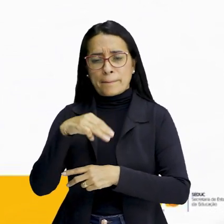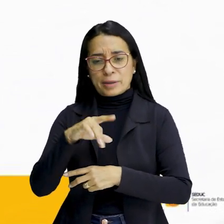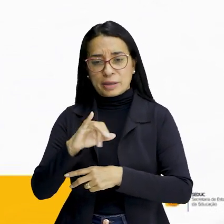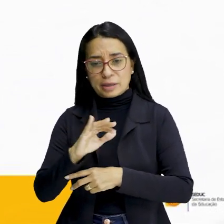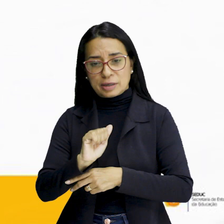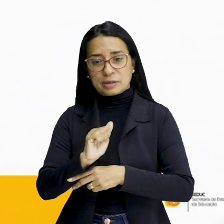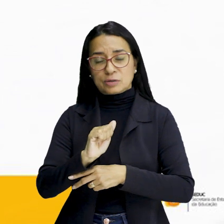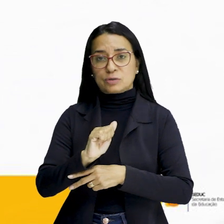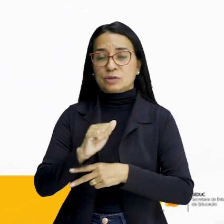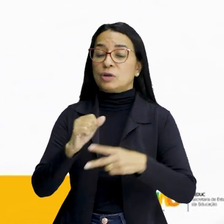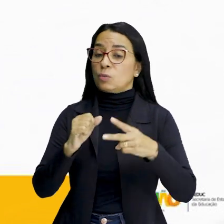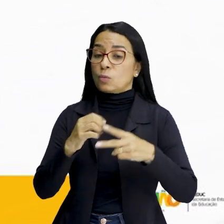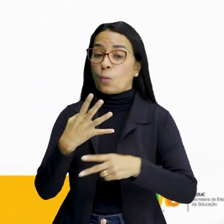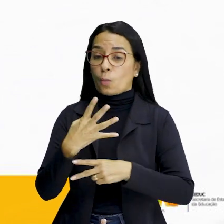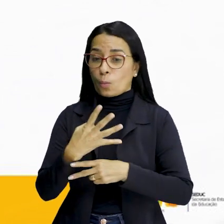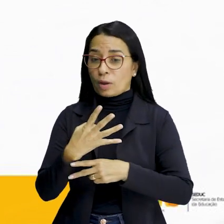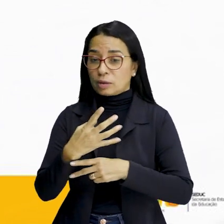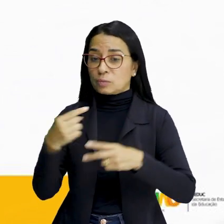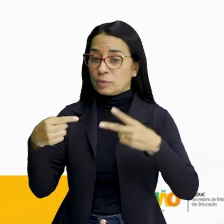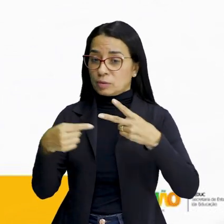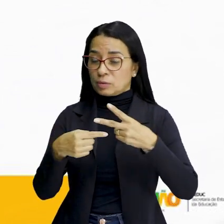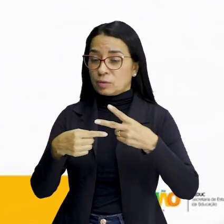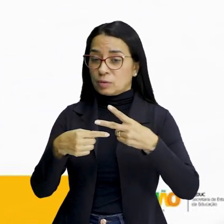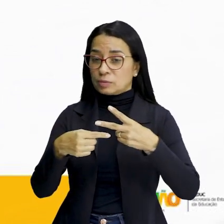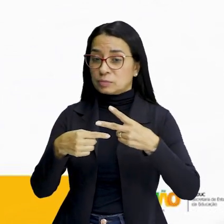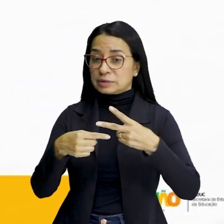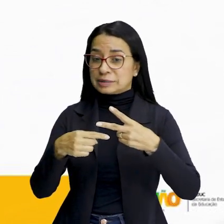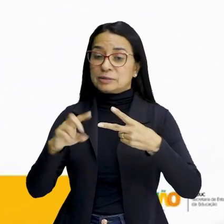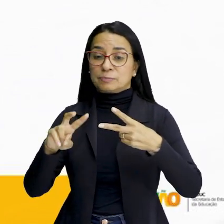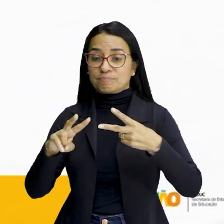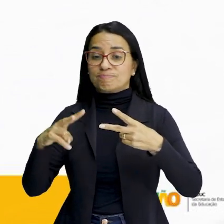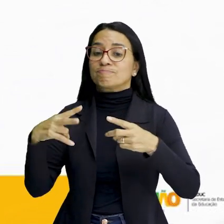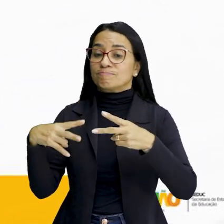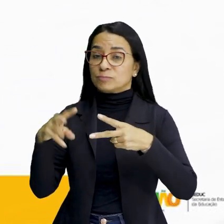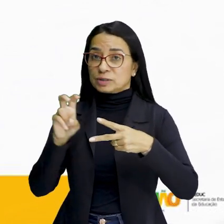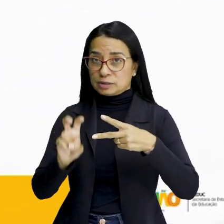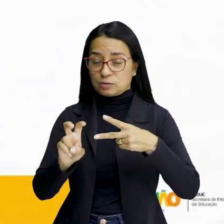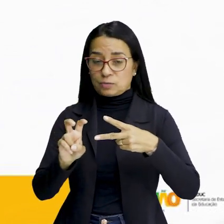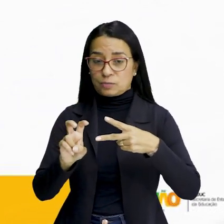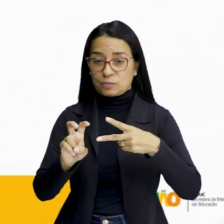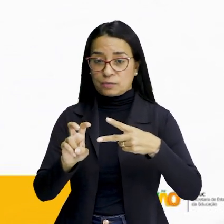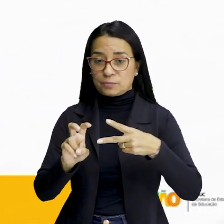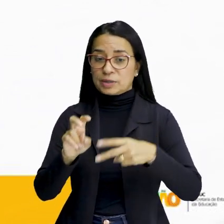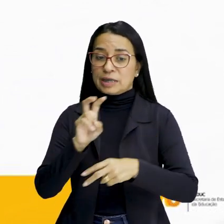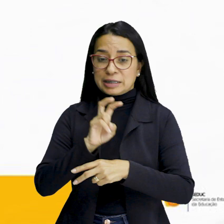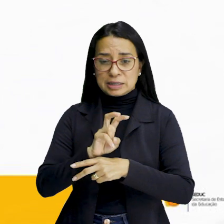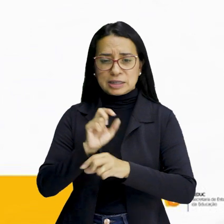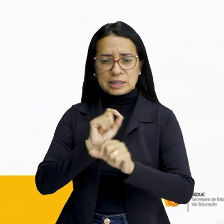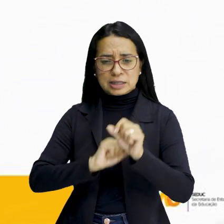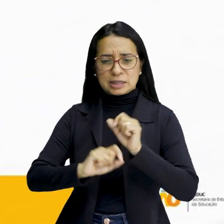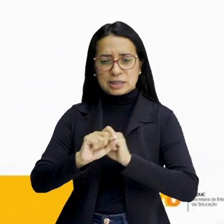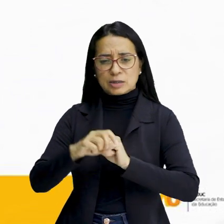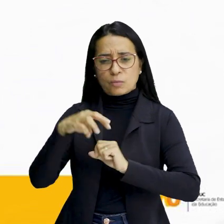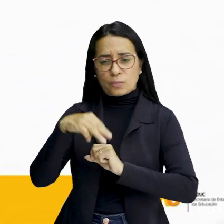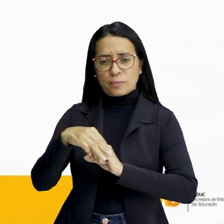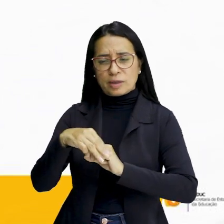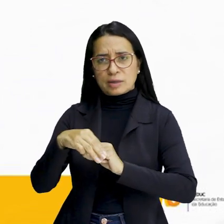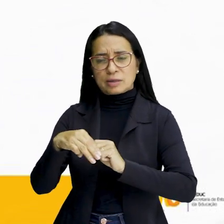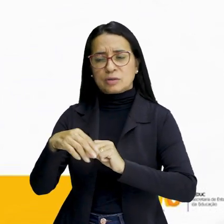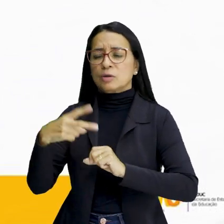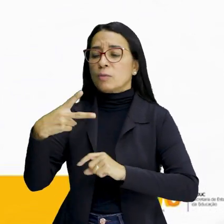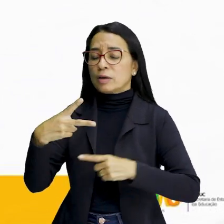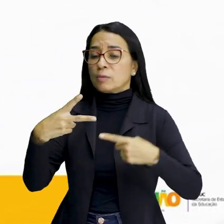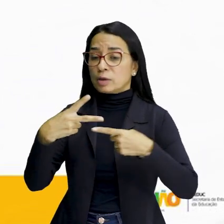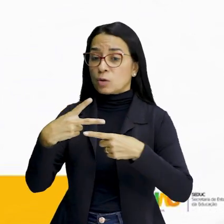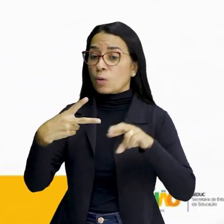4 menor do que 5 comissão 4 uma média maior ou igual a 5 menor do que 6 e 5